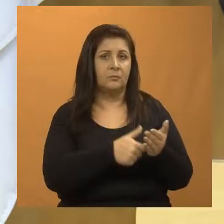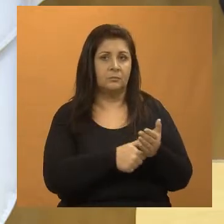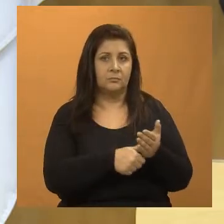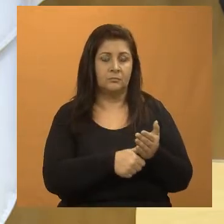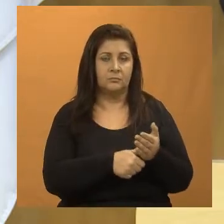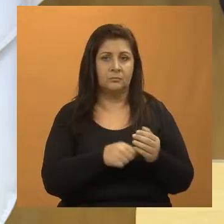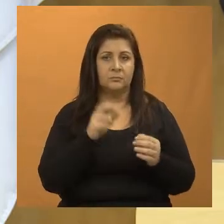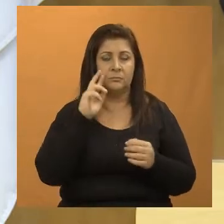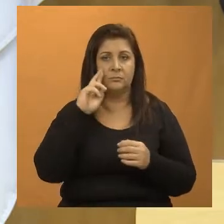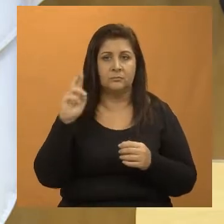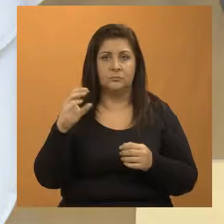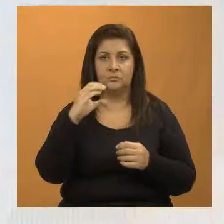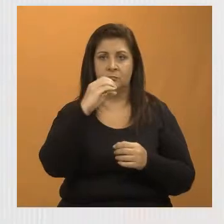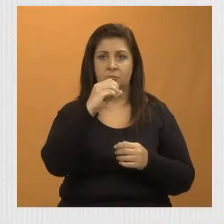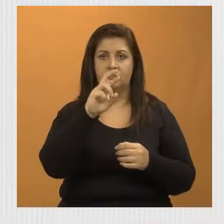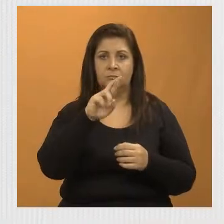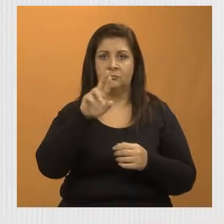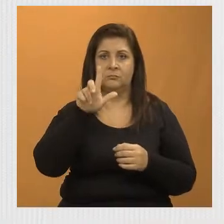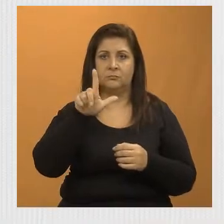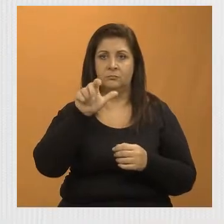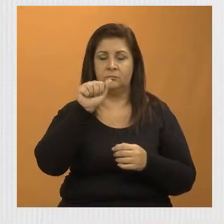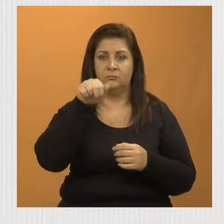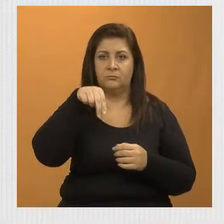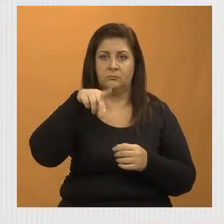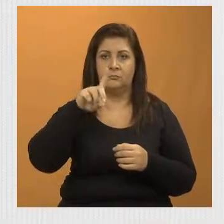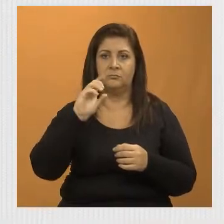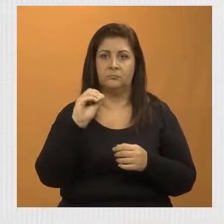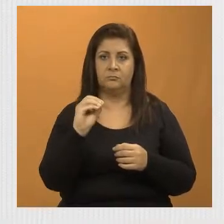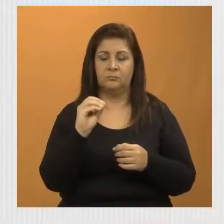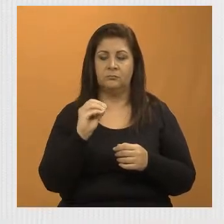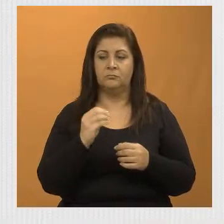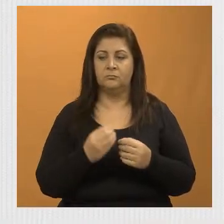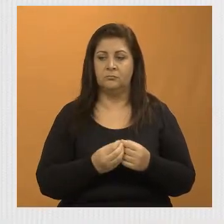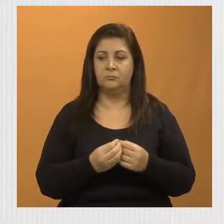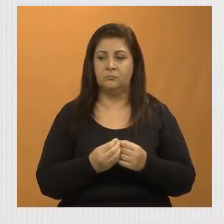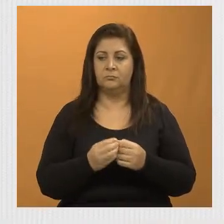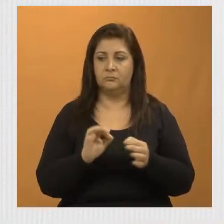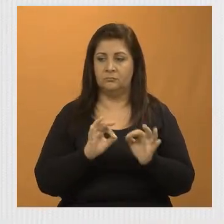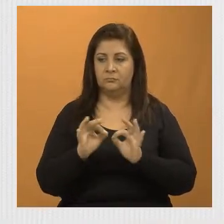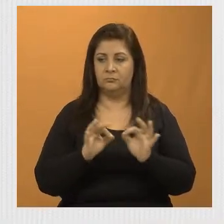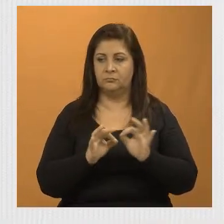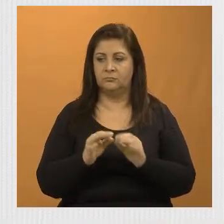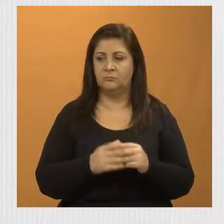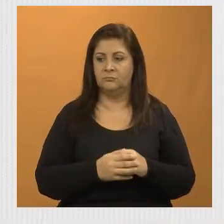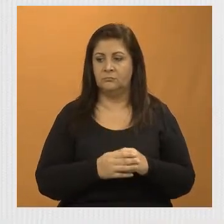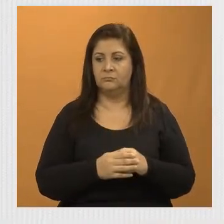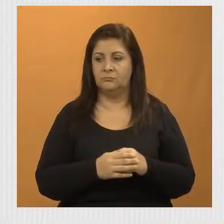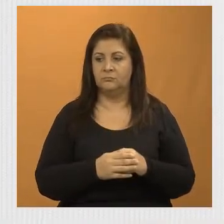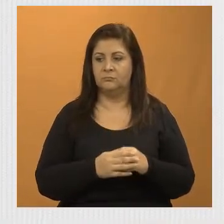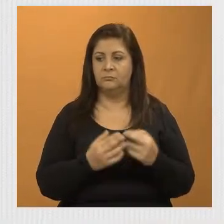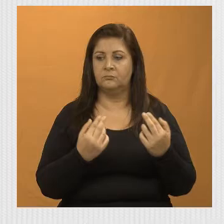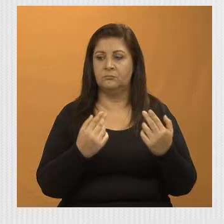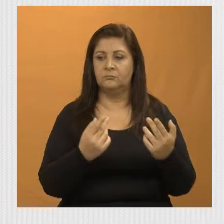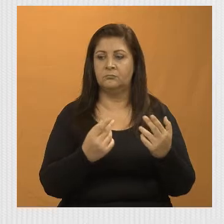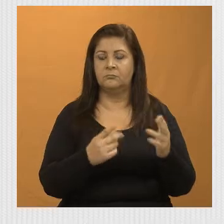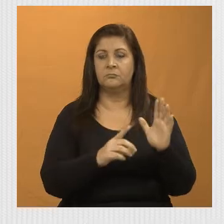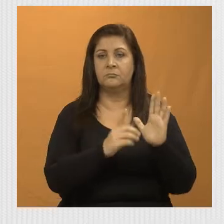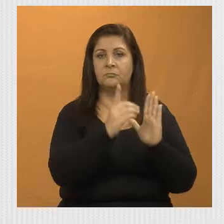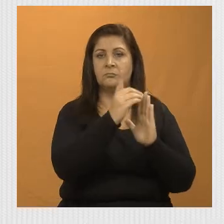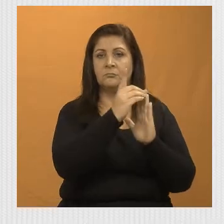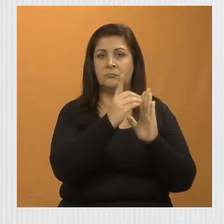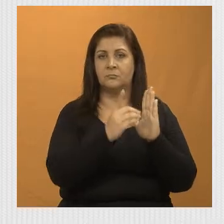senhor Orlando Bonanno, conforme decreto 2700, de 17 de janeiro de 2014, ao São